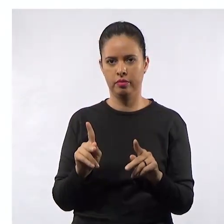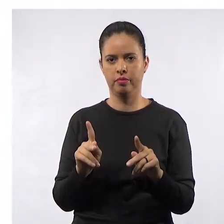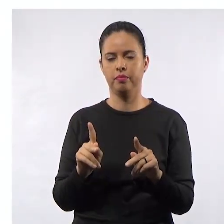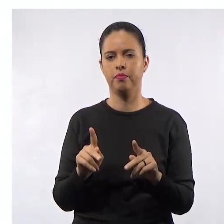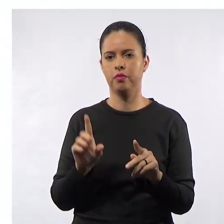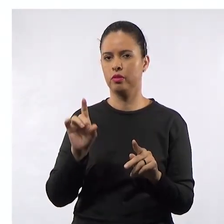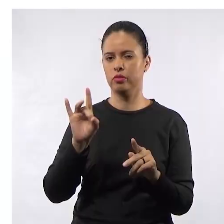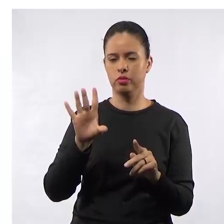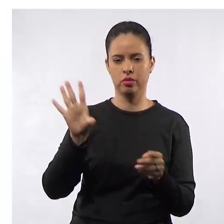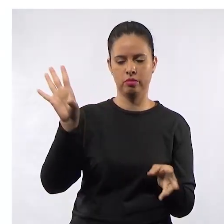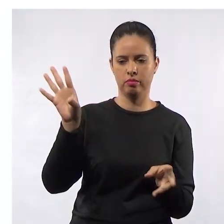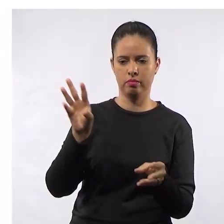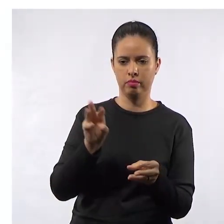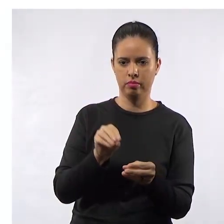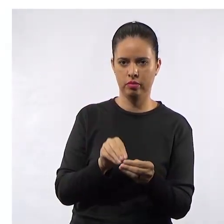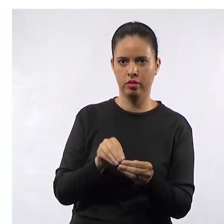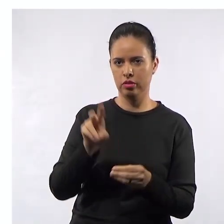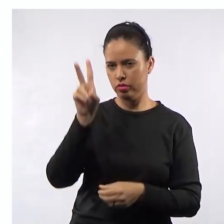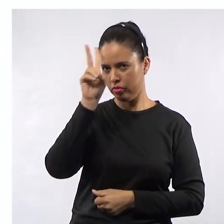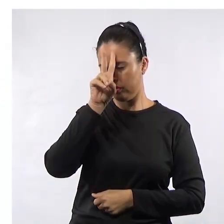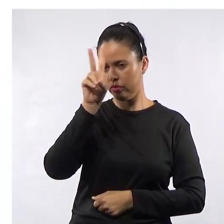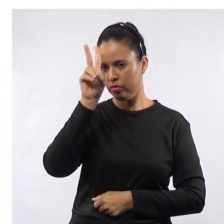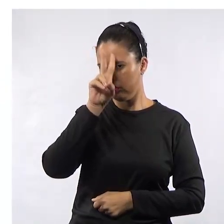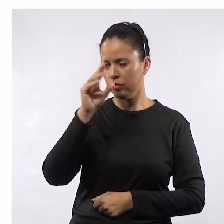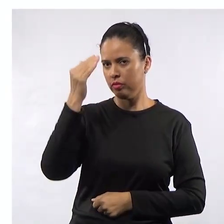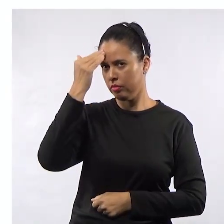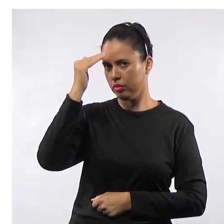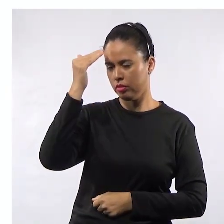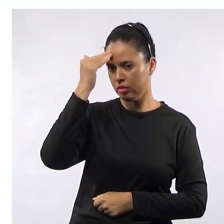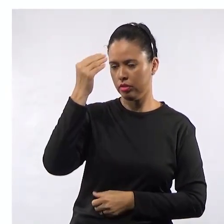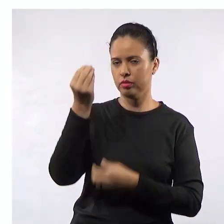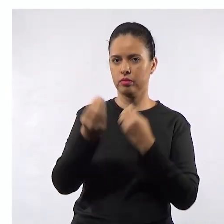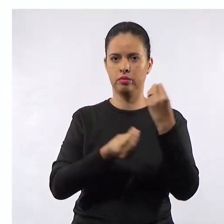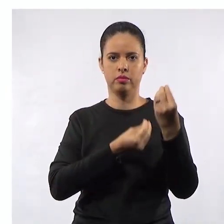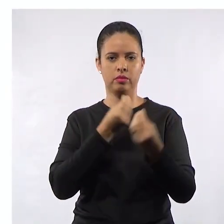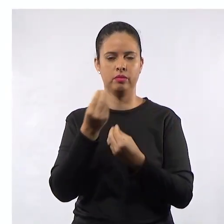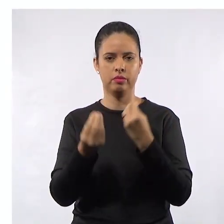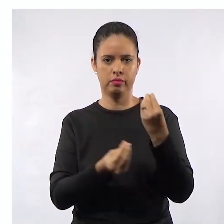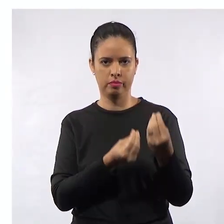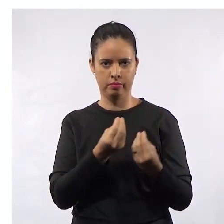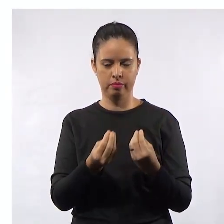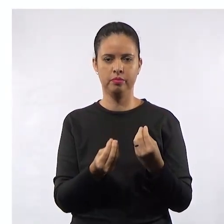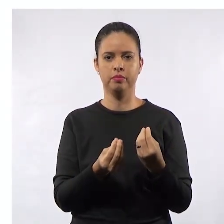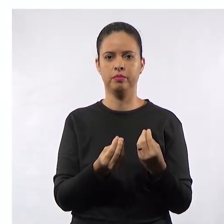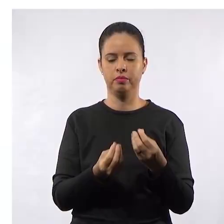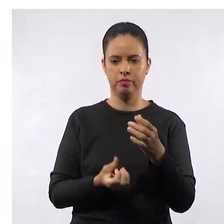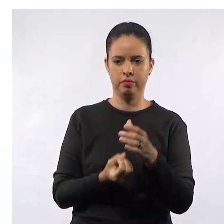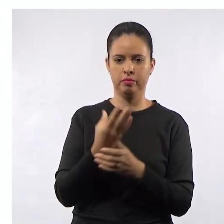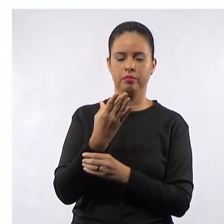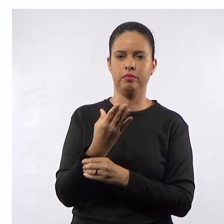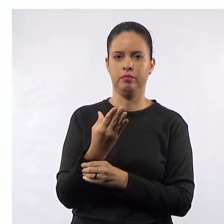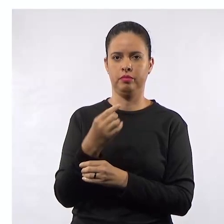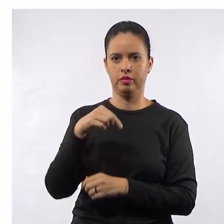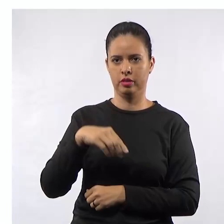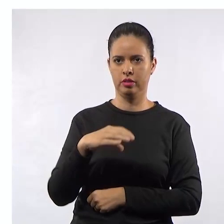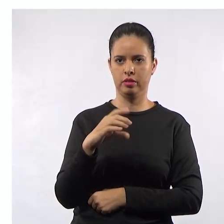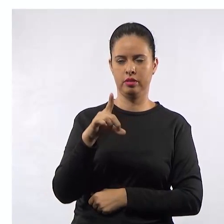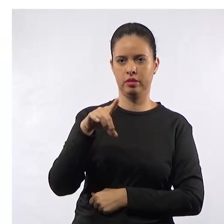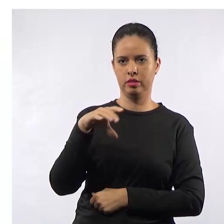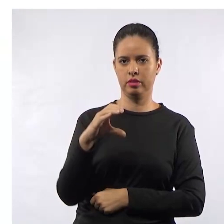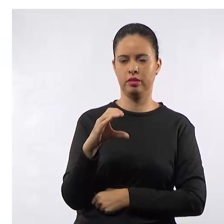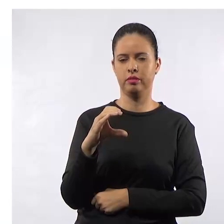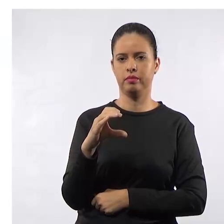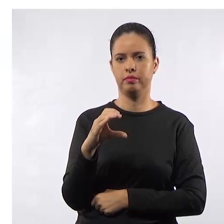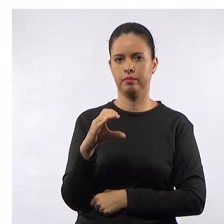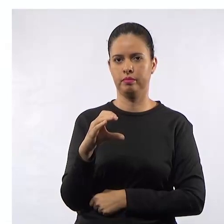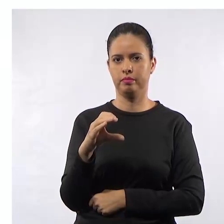uma breve parte histórica para você entender como que surgiu aí o nosso CDC,